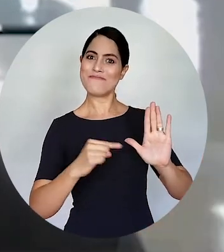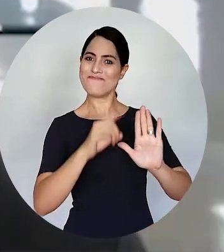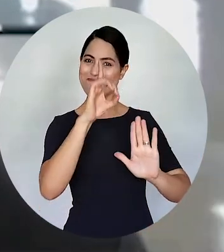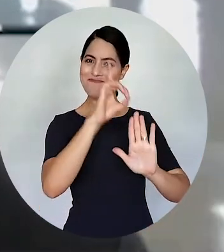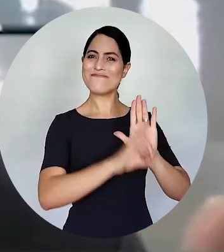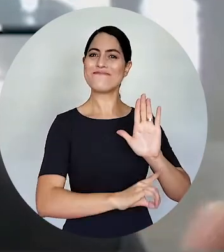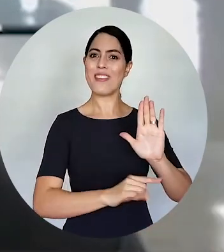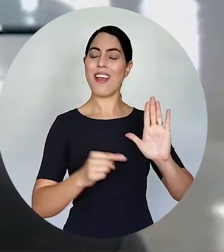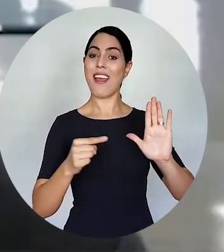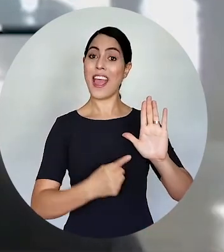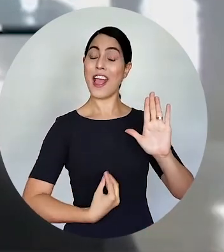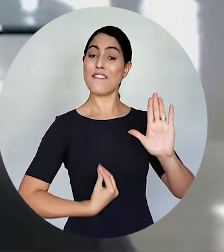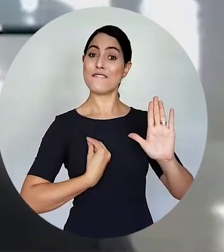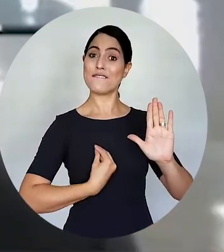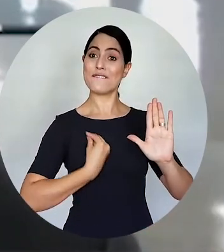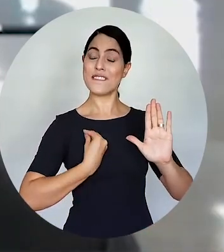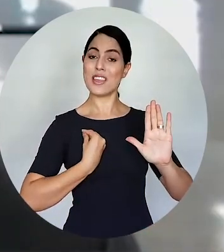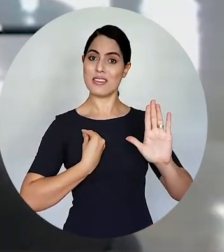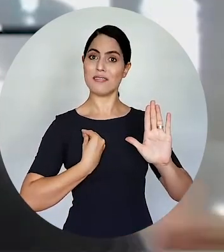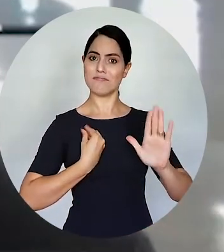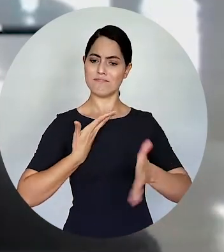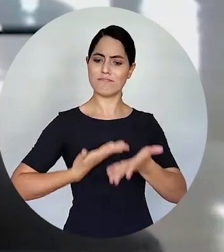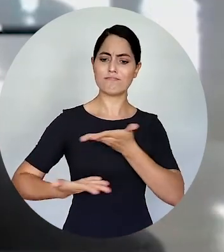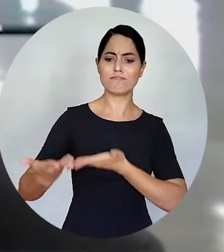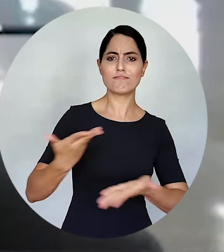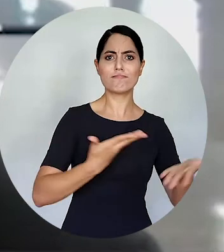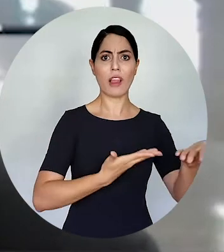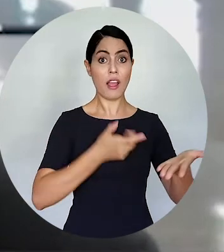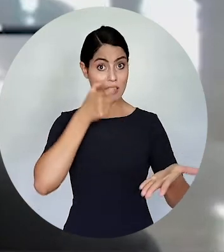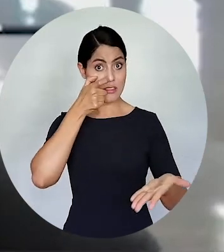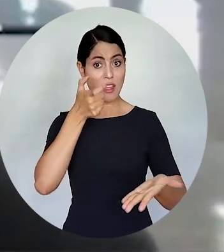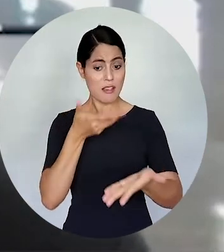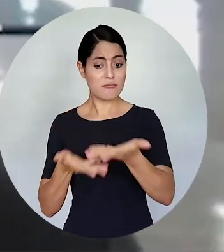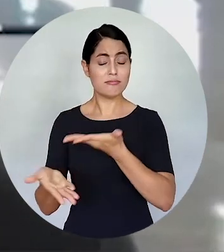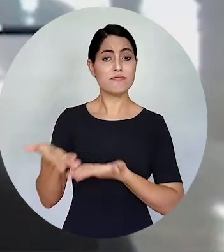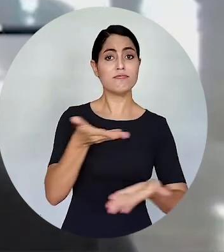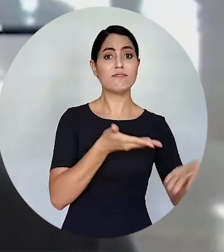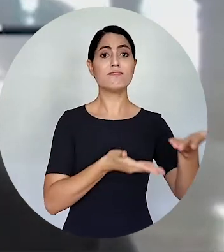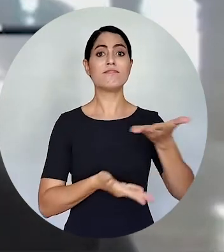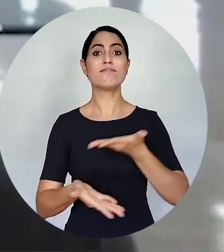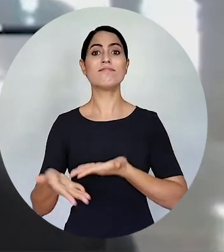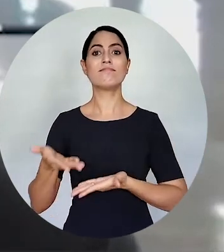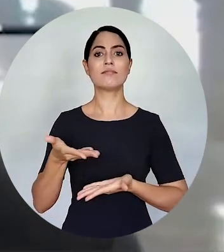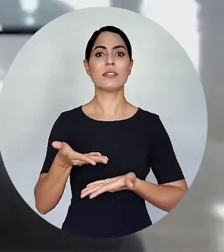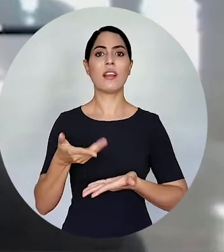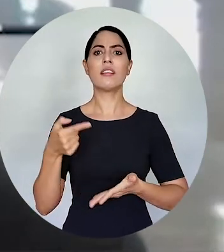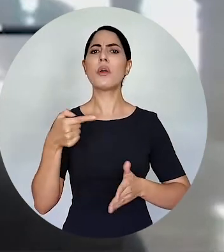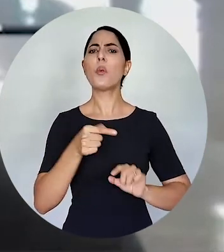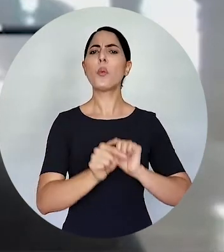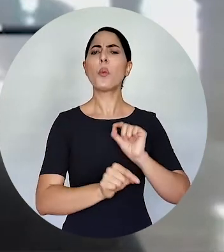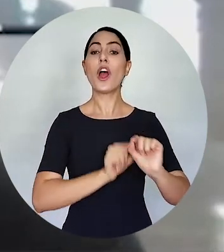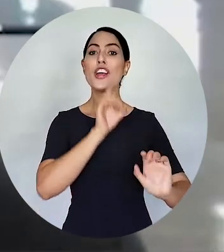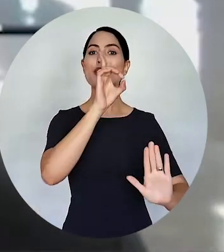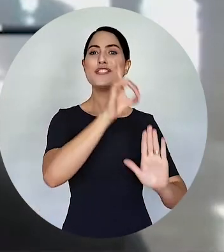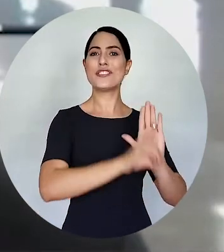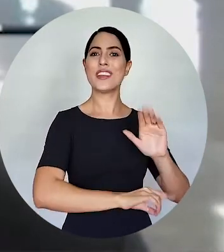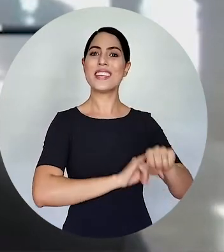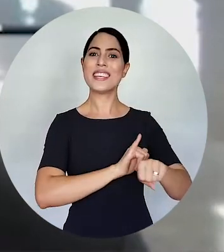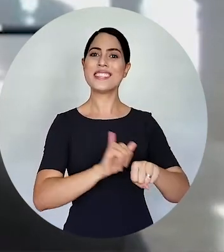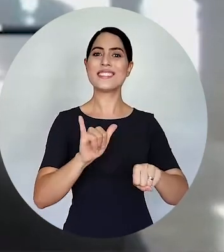de convivência humana, essa disciplina de interesses, há de ser